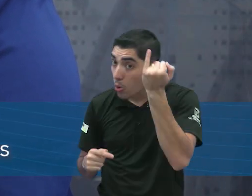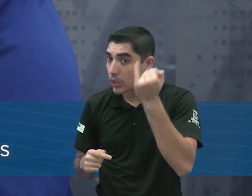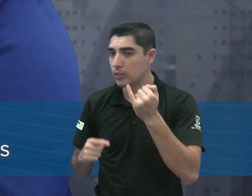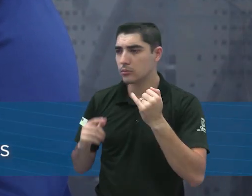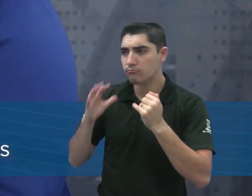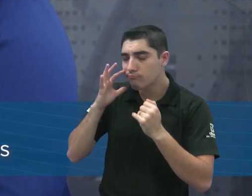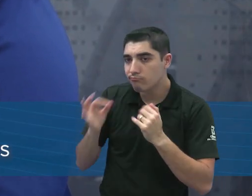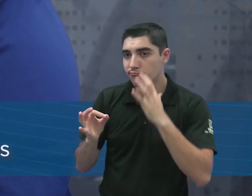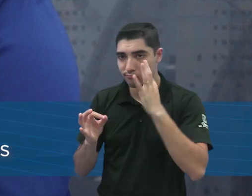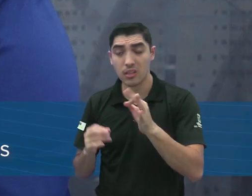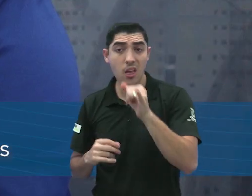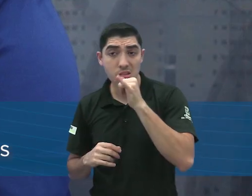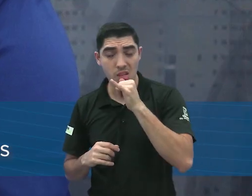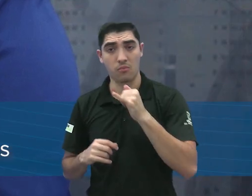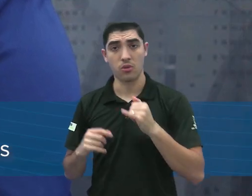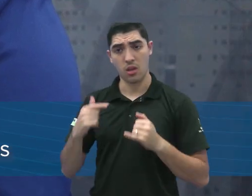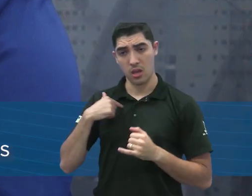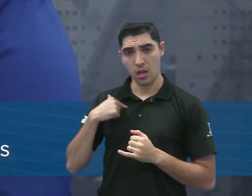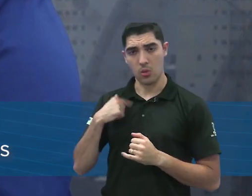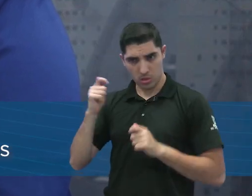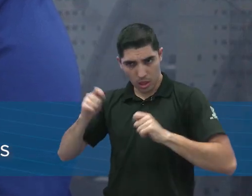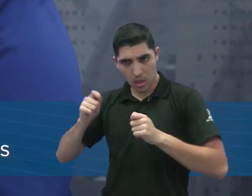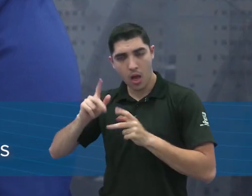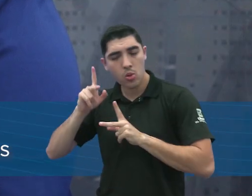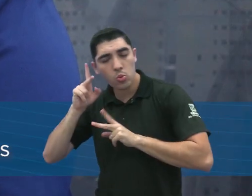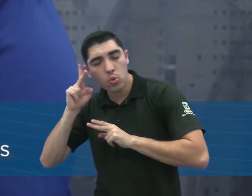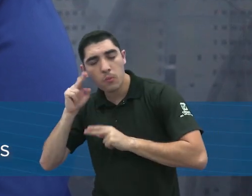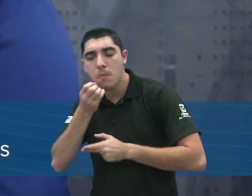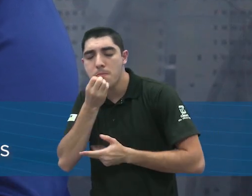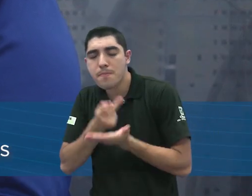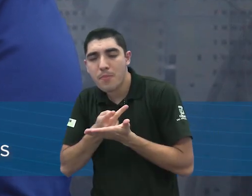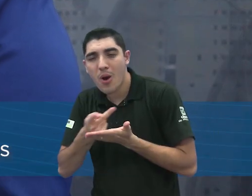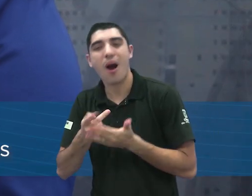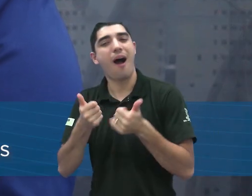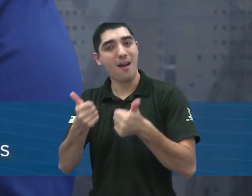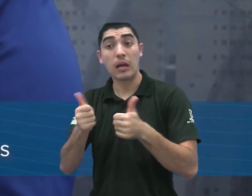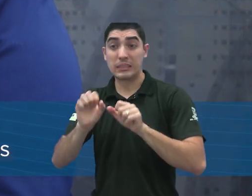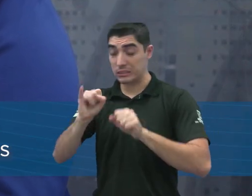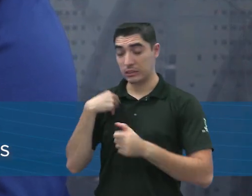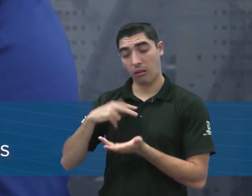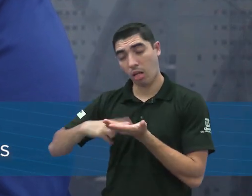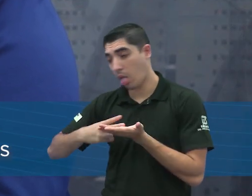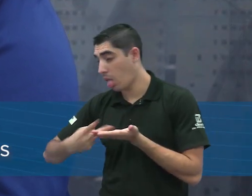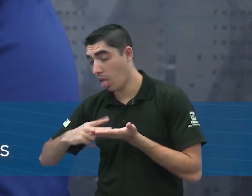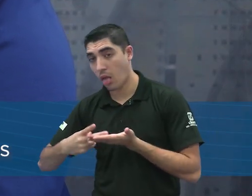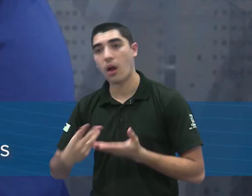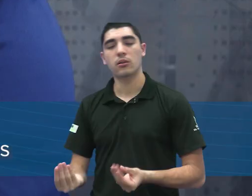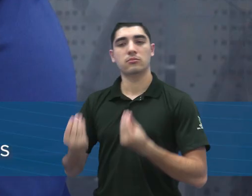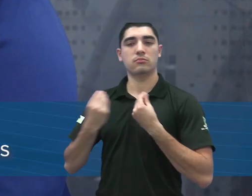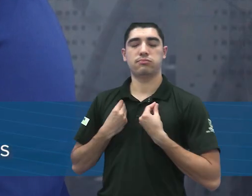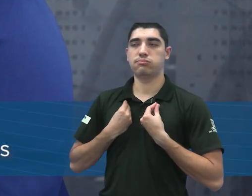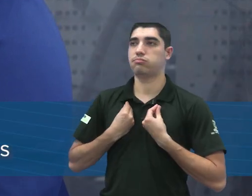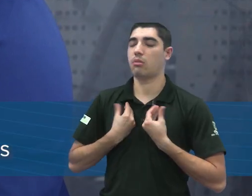aspectos, tá? Eu não estou tendo uma boa higiene de sono, isso por si só já faz com que eu acorde ali cansado, esgotado,